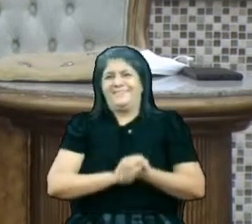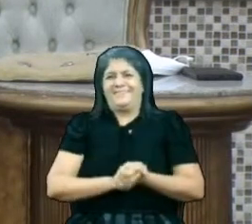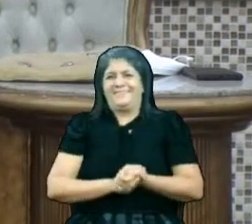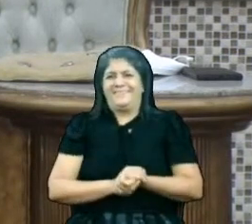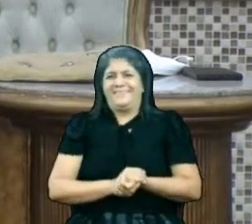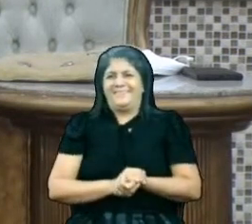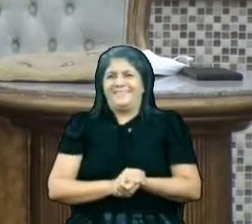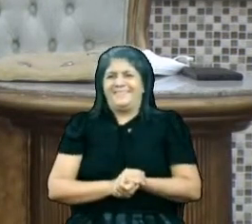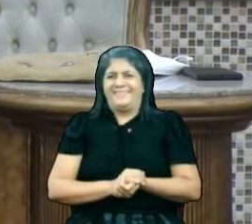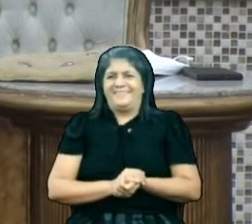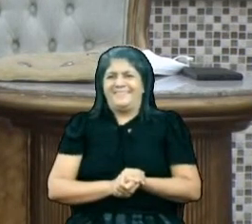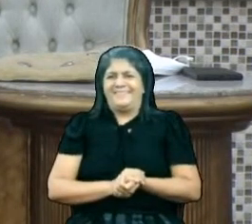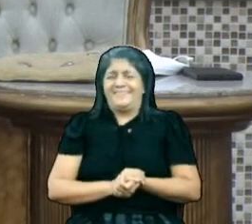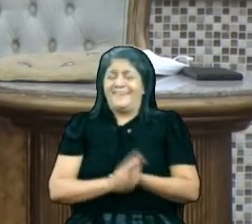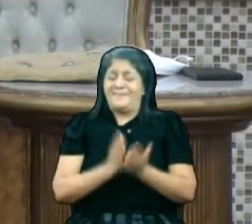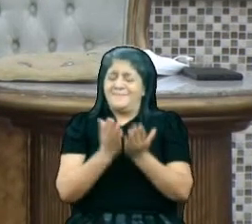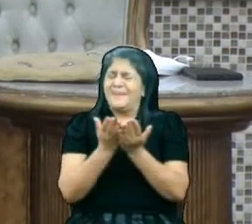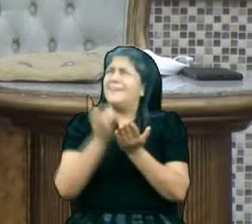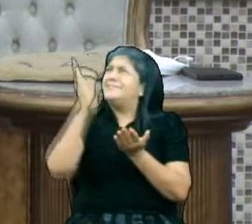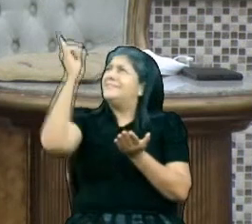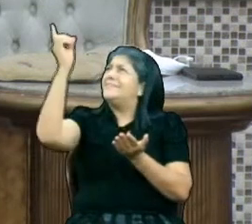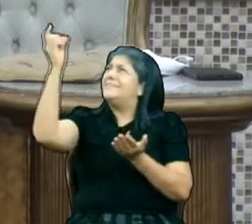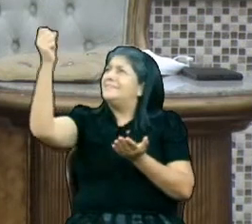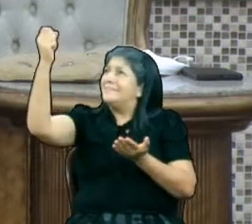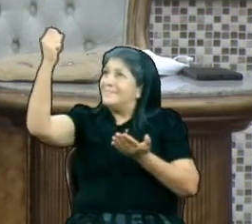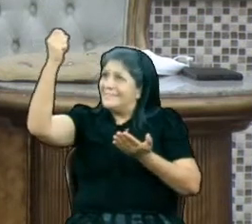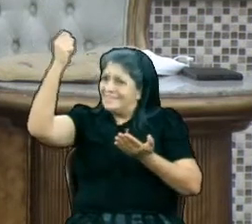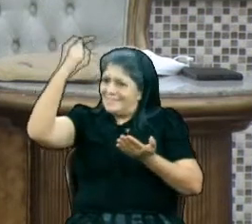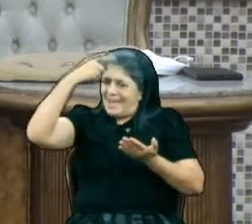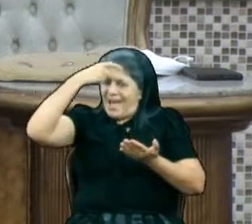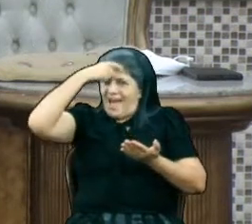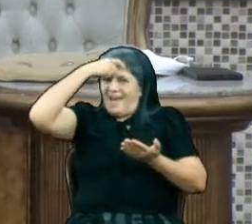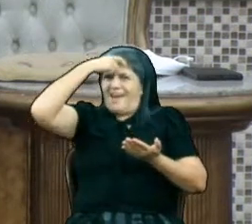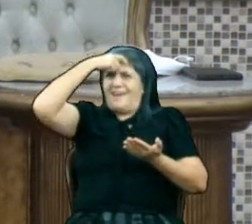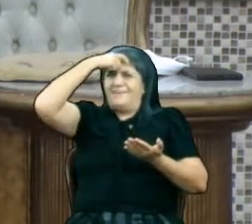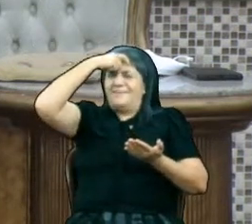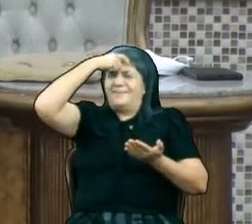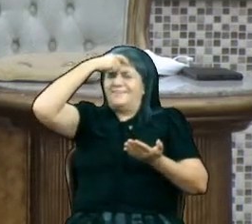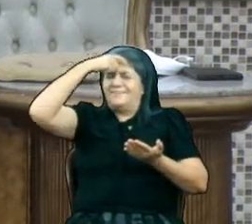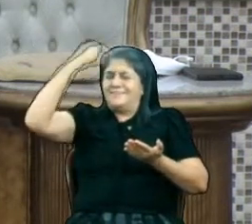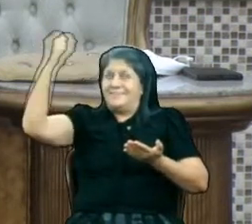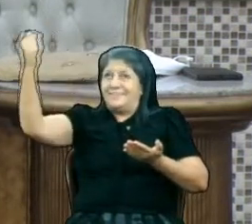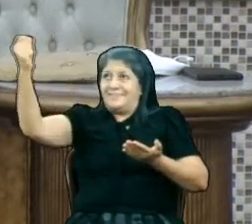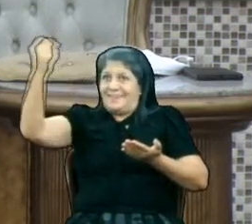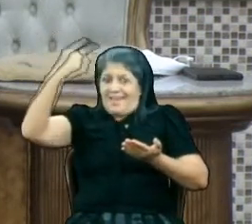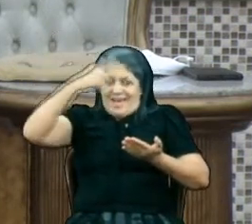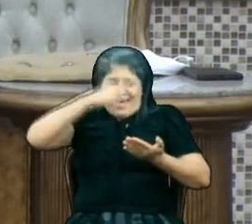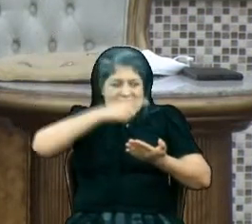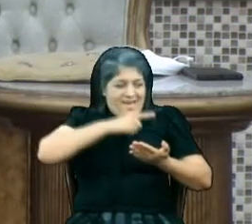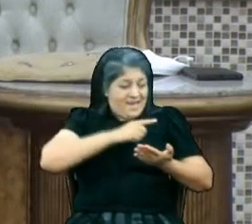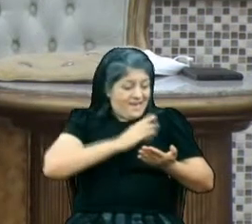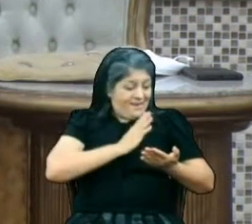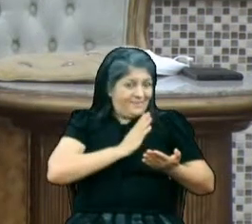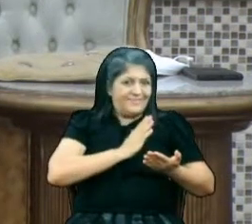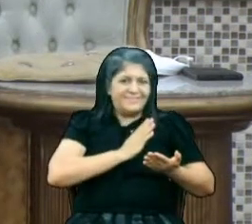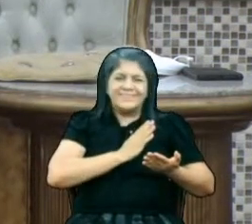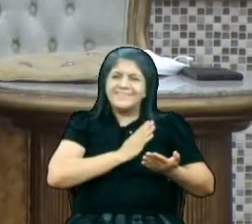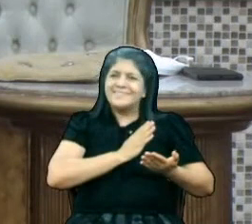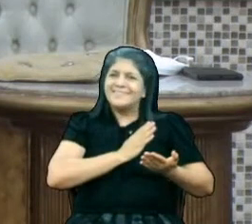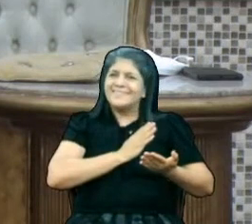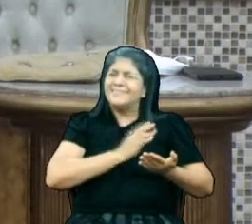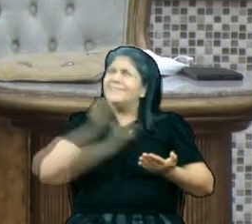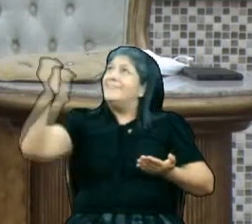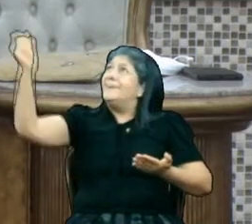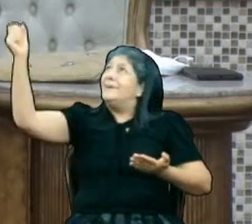esse livro ilumina nossa mente o nosso coração a palavra traz luz aos relacionamentos Ela